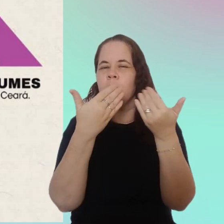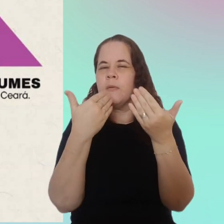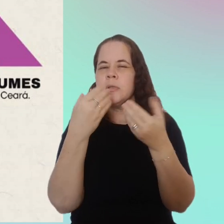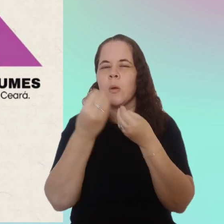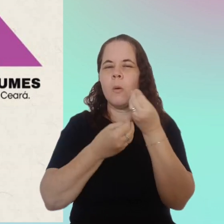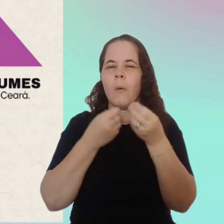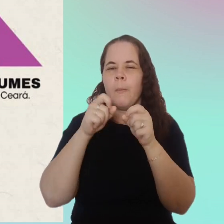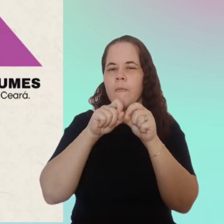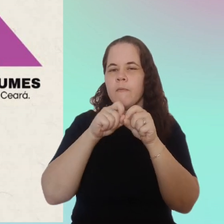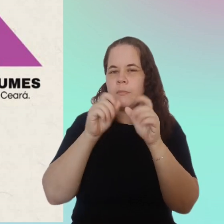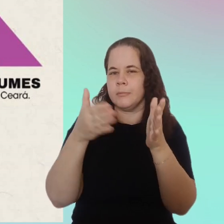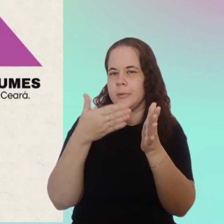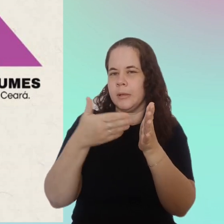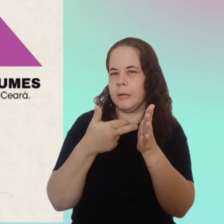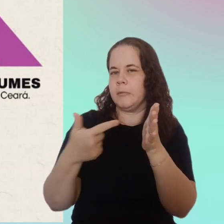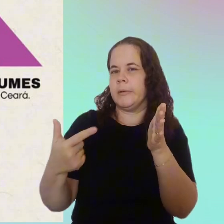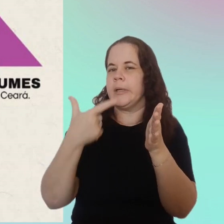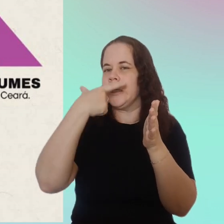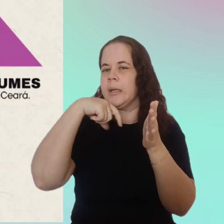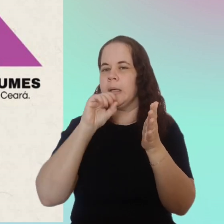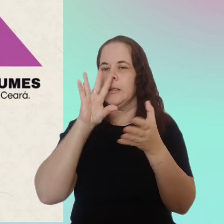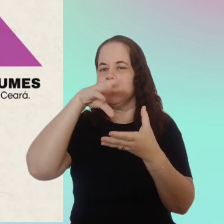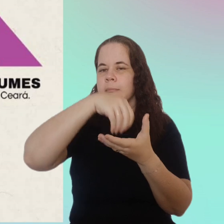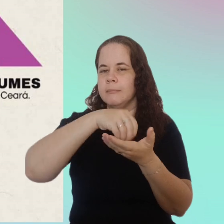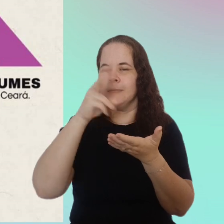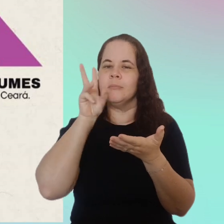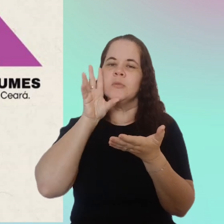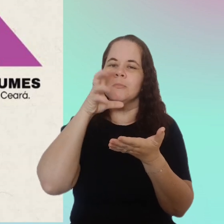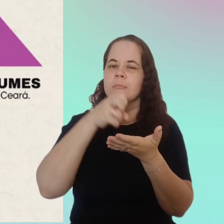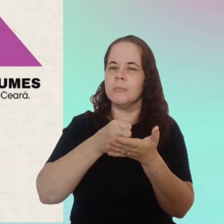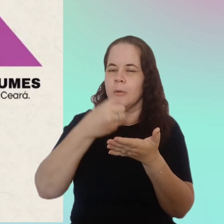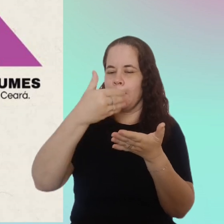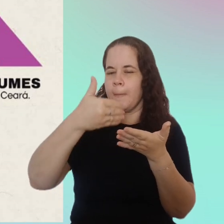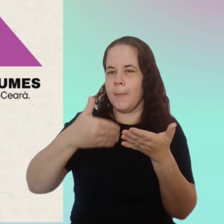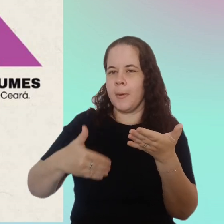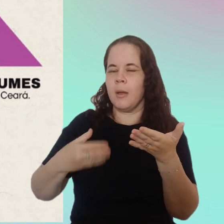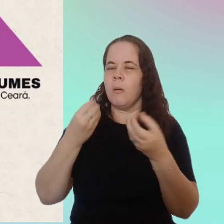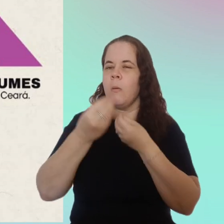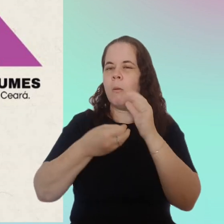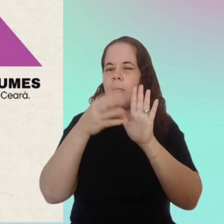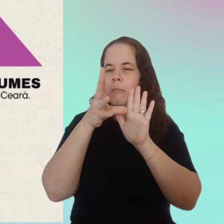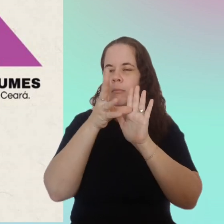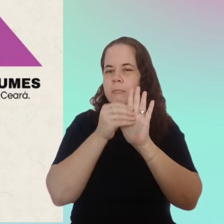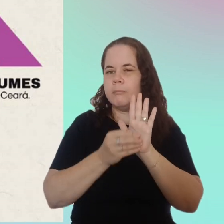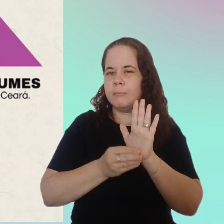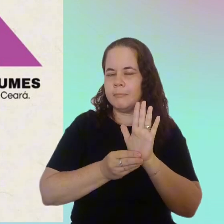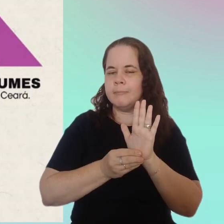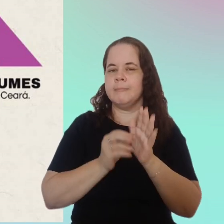foi o processo, os artistas que estão envolvidos, um pouco do conteúdo do livro.